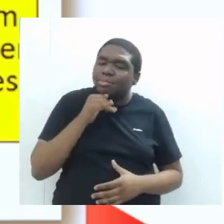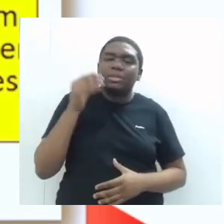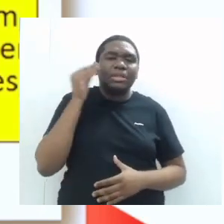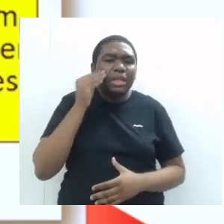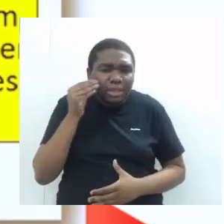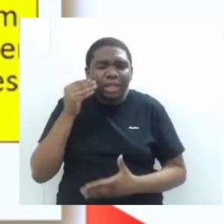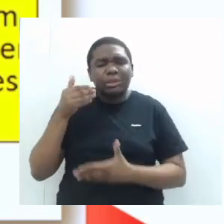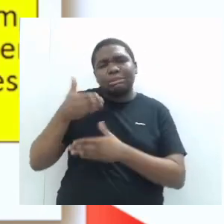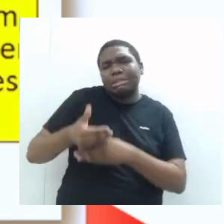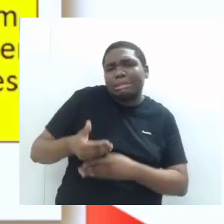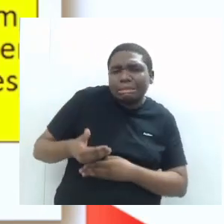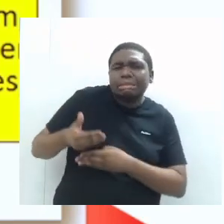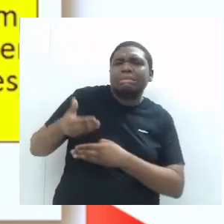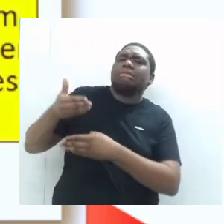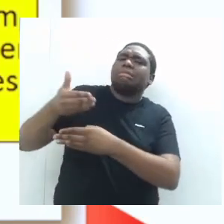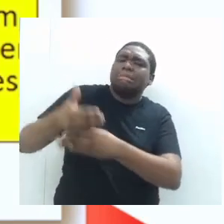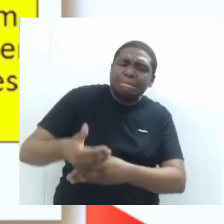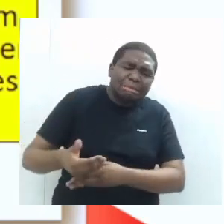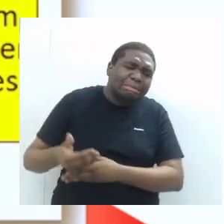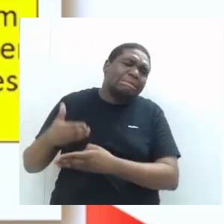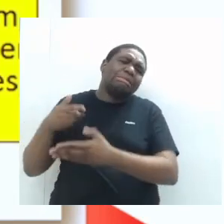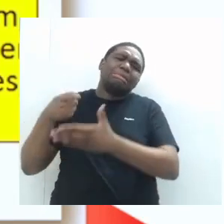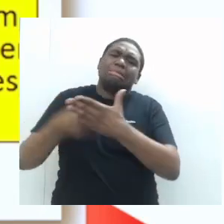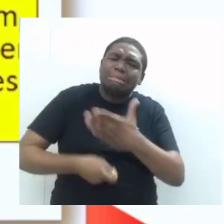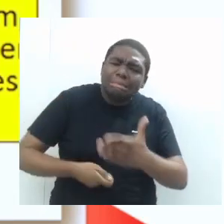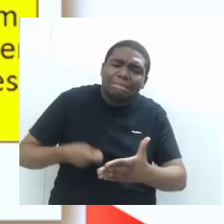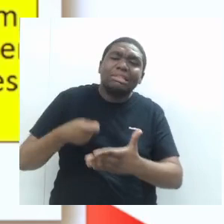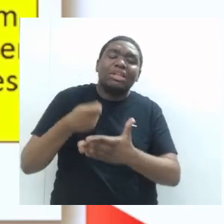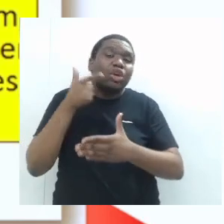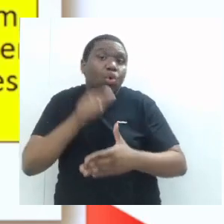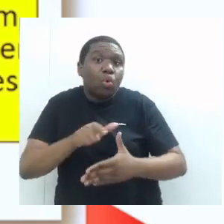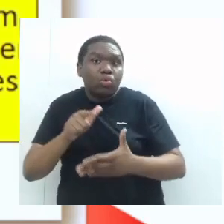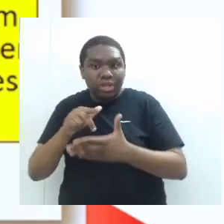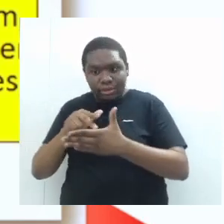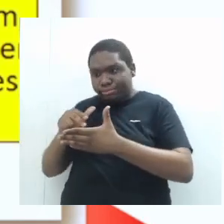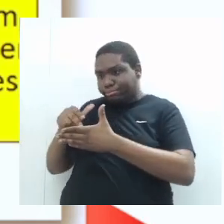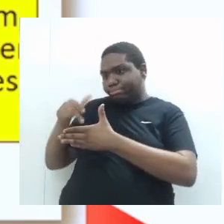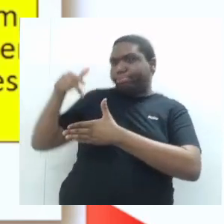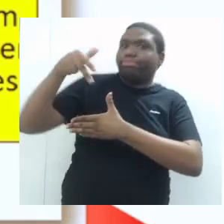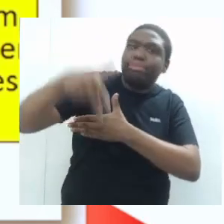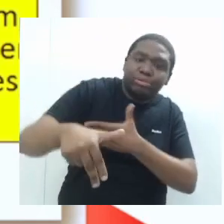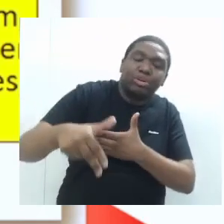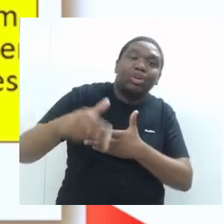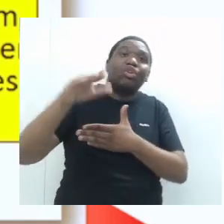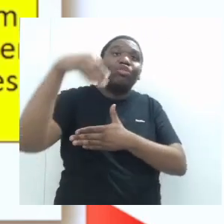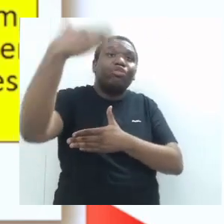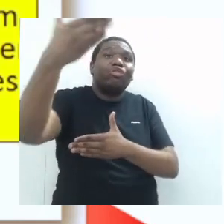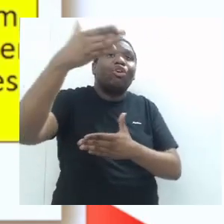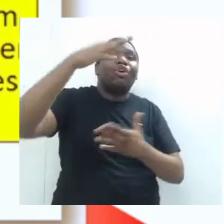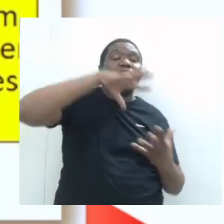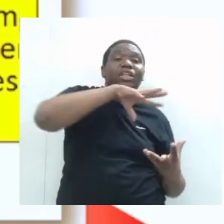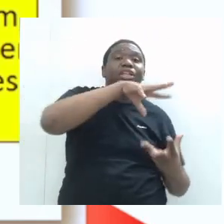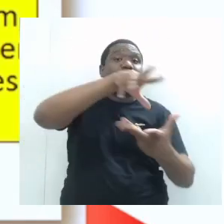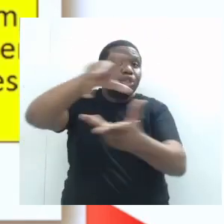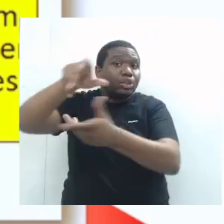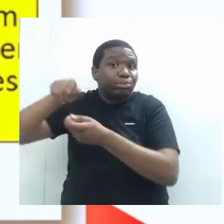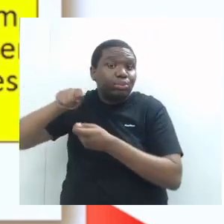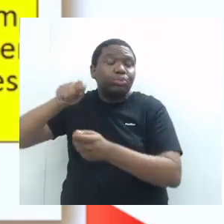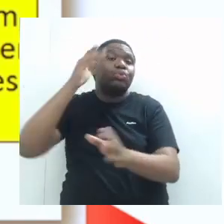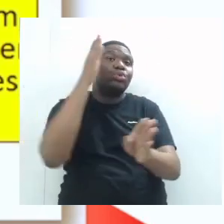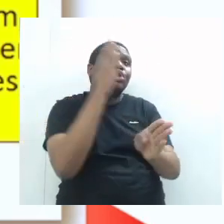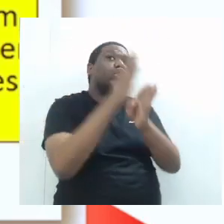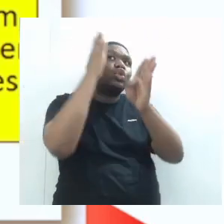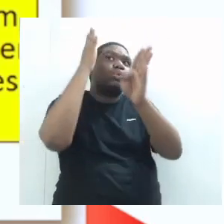os obstáculos que encontre e saia da caverna, descobrindo não apenas que as sombras